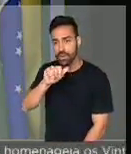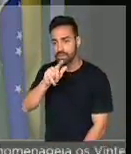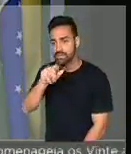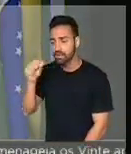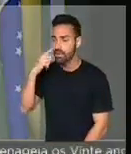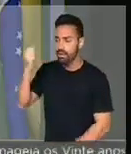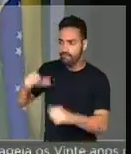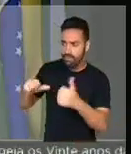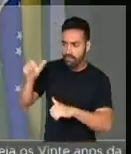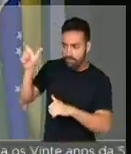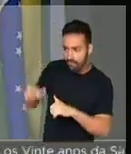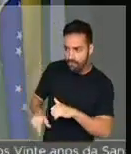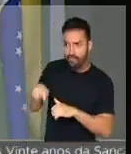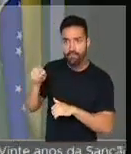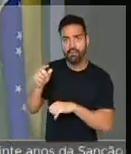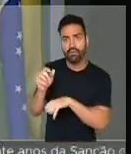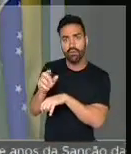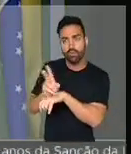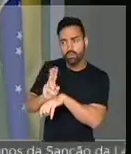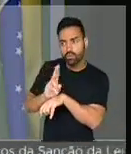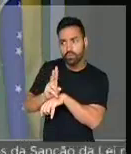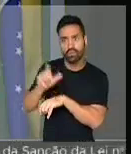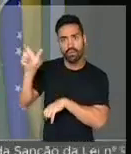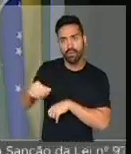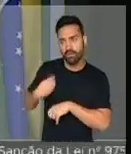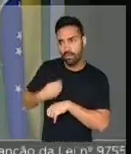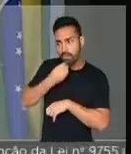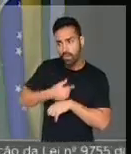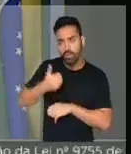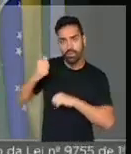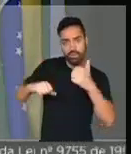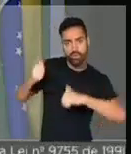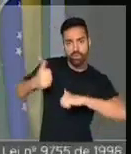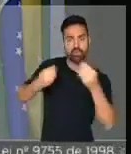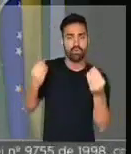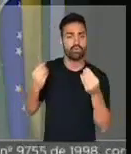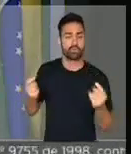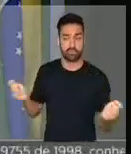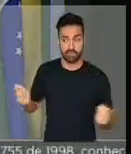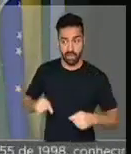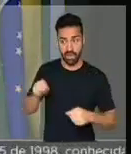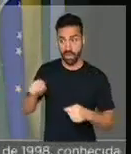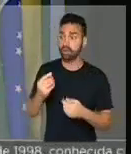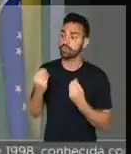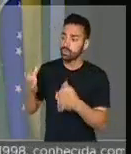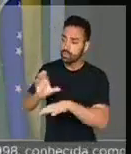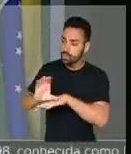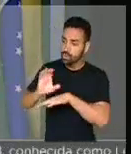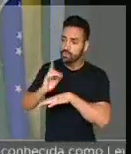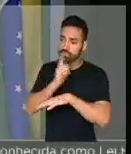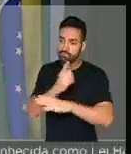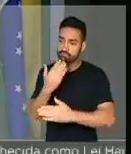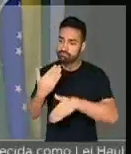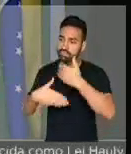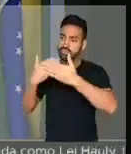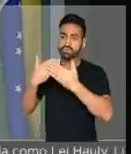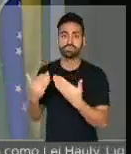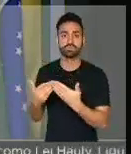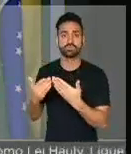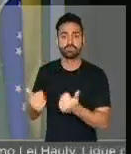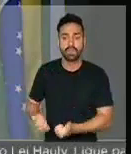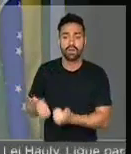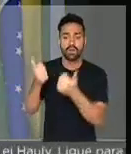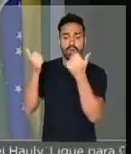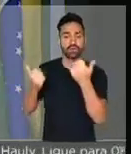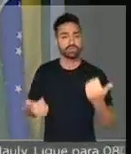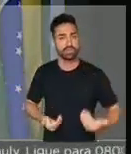desempenho, do controle de qualidade do serviço público, do servidor público, dar condições para que ele se aperfeiçoe, para que ele possa